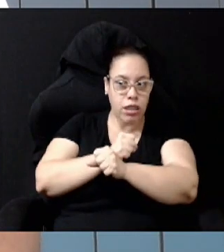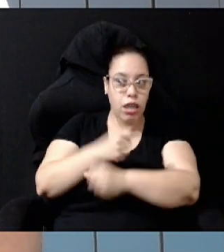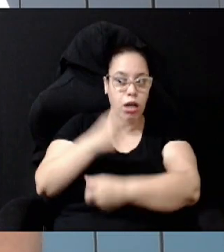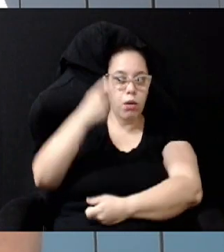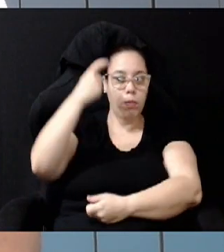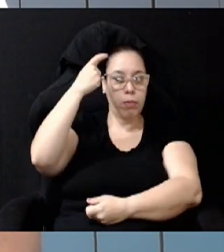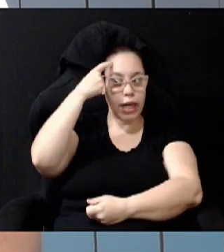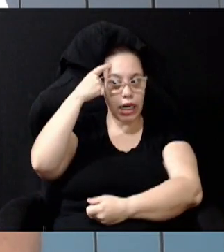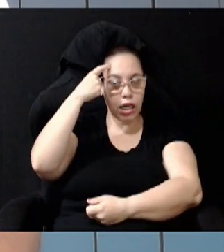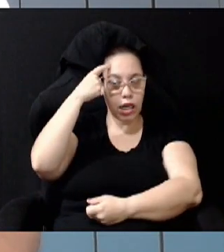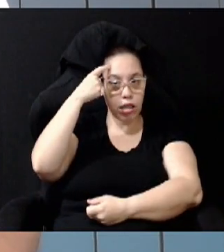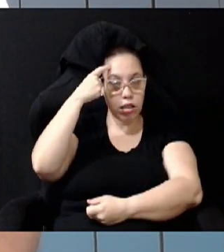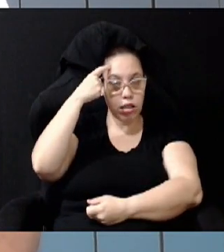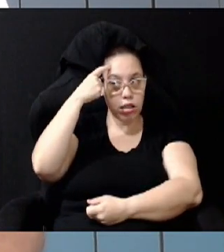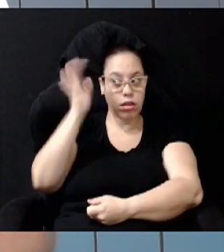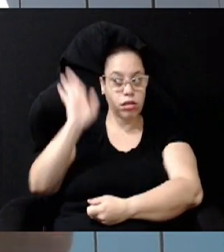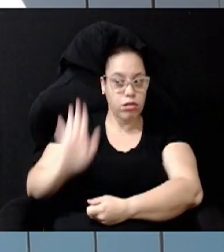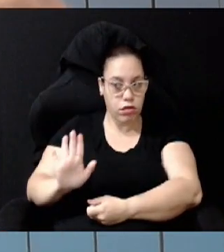climática ela precisa ser olhada